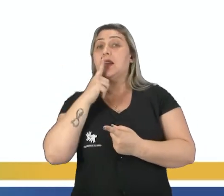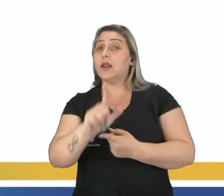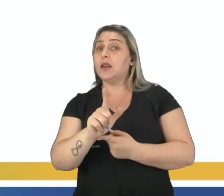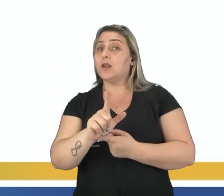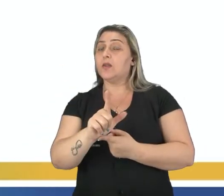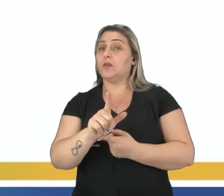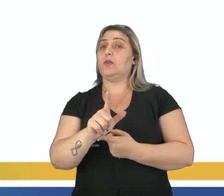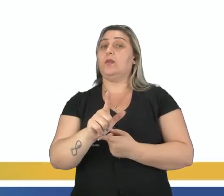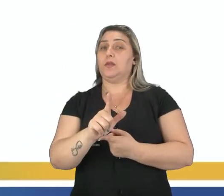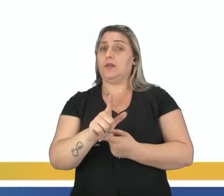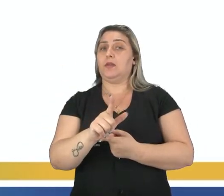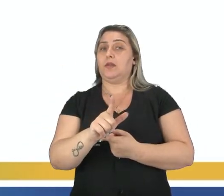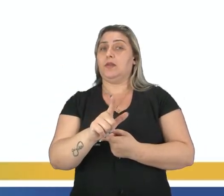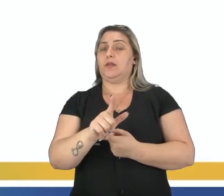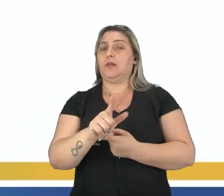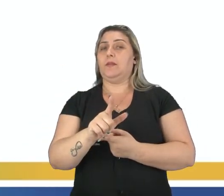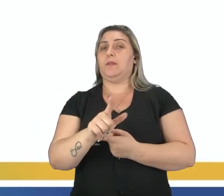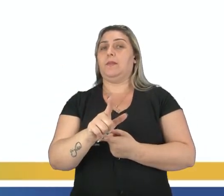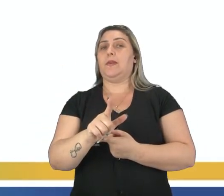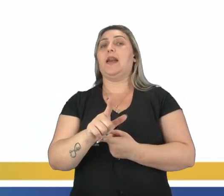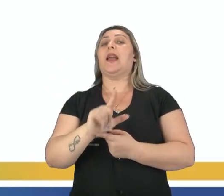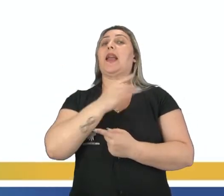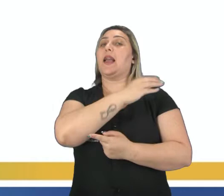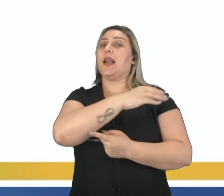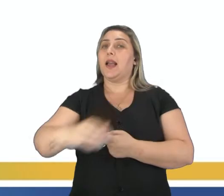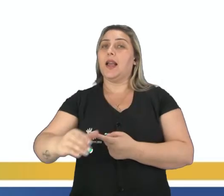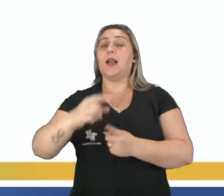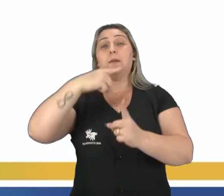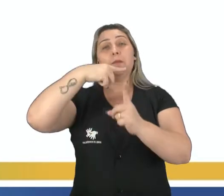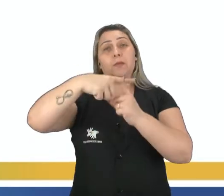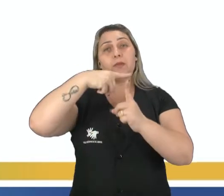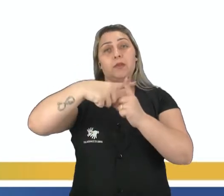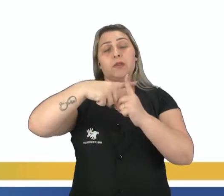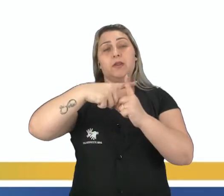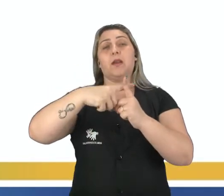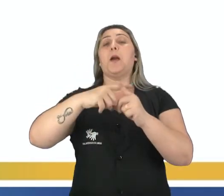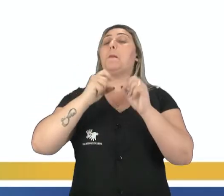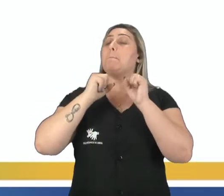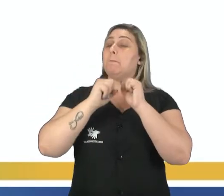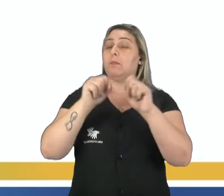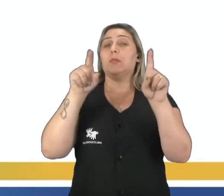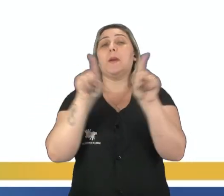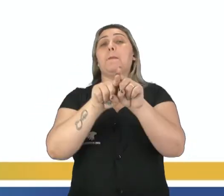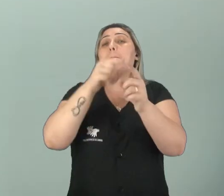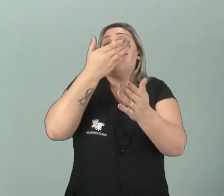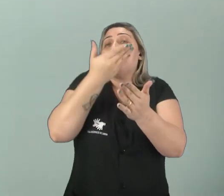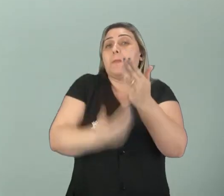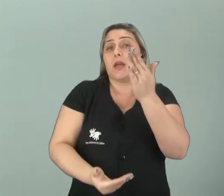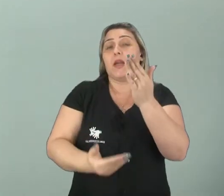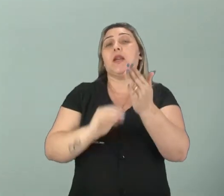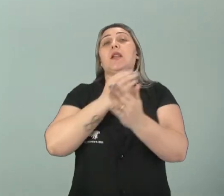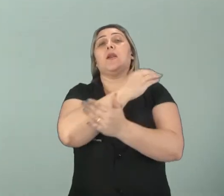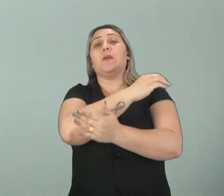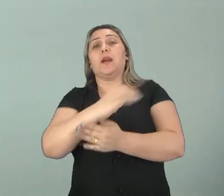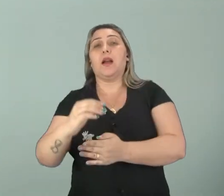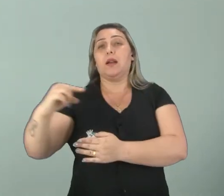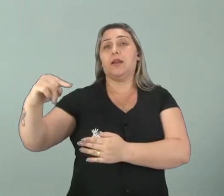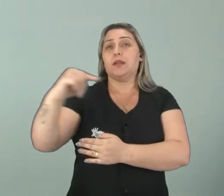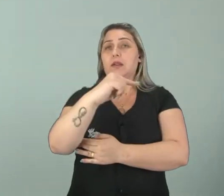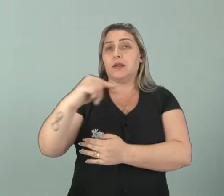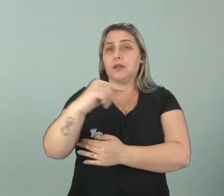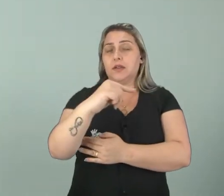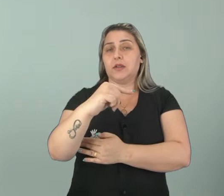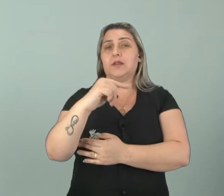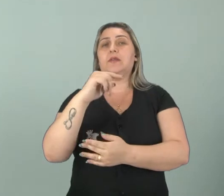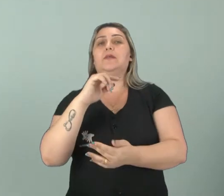não necessariamente ele ganhou carga positiva. Isso pode dizer que ele perdeu carga negativa, ou elétrons